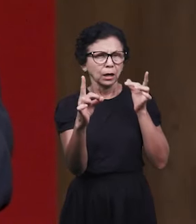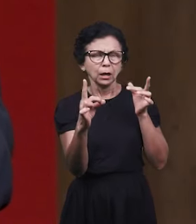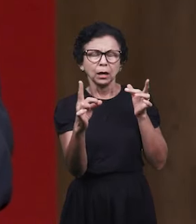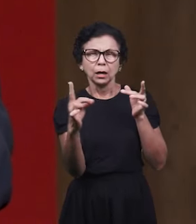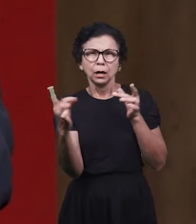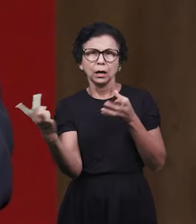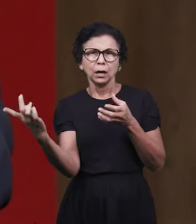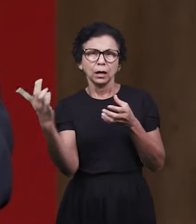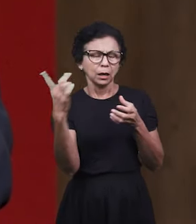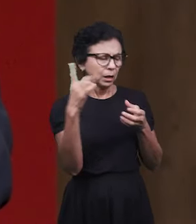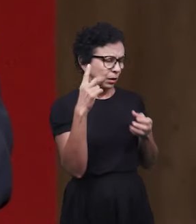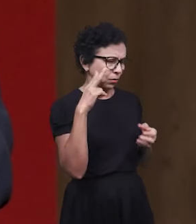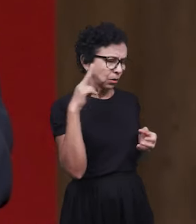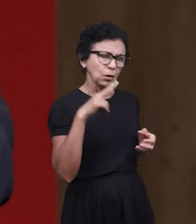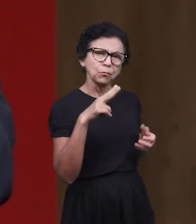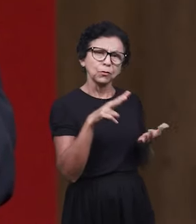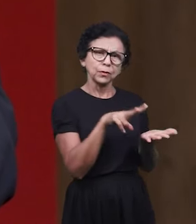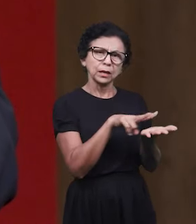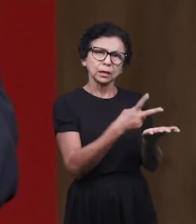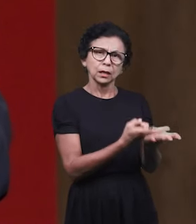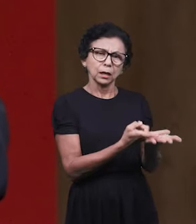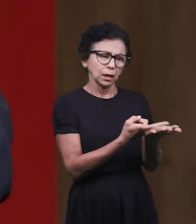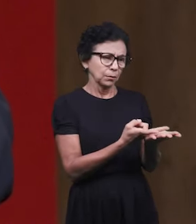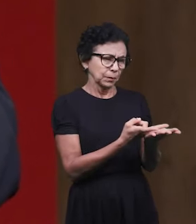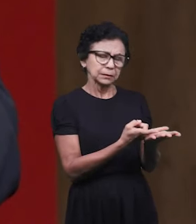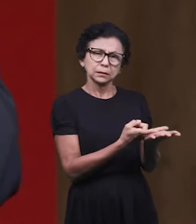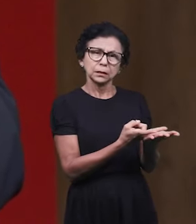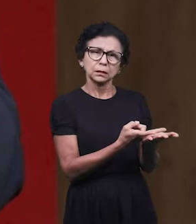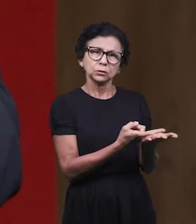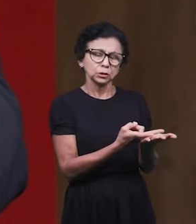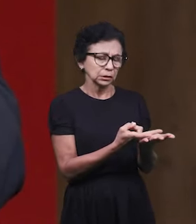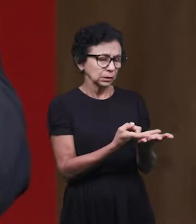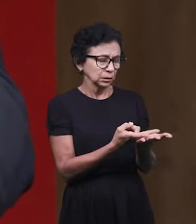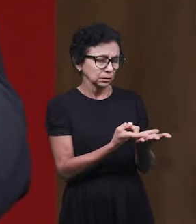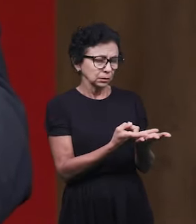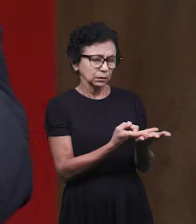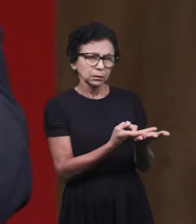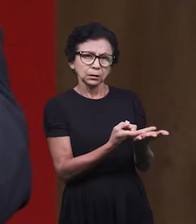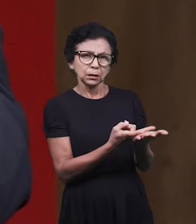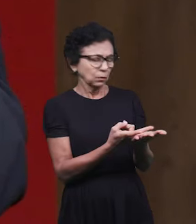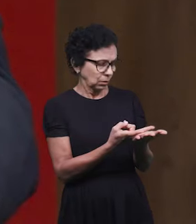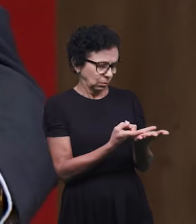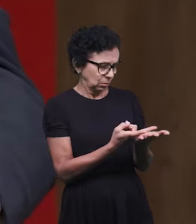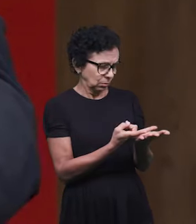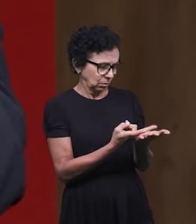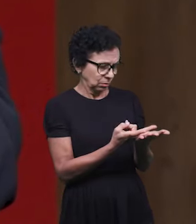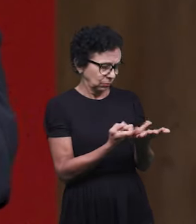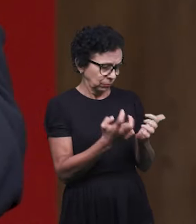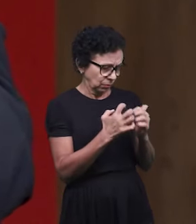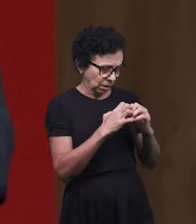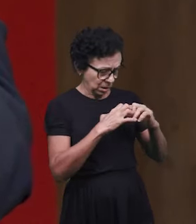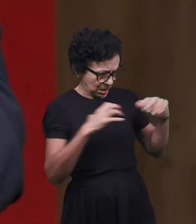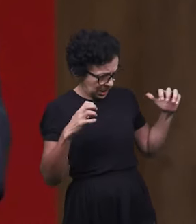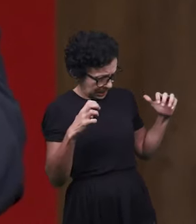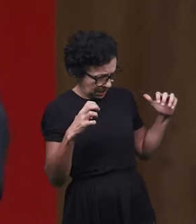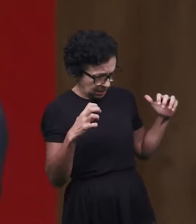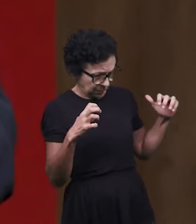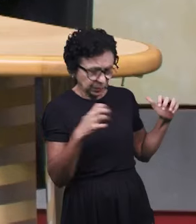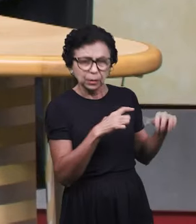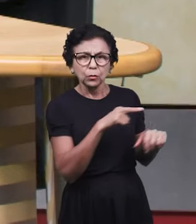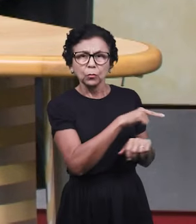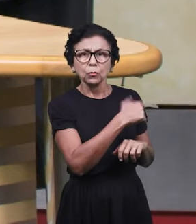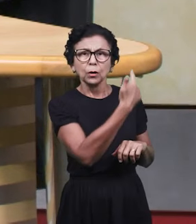parado, olhando para a paciente, e o anestesista: rapaz, parou, o sangramento... Cessou o sangramento, aconteceu alguma coisa